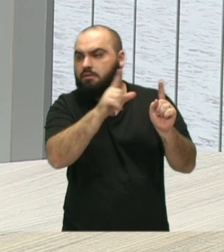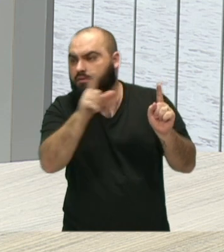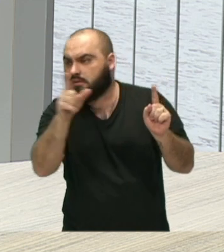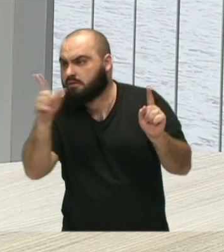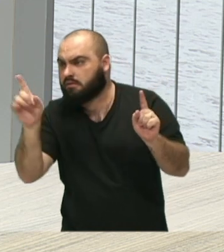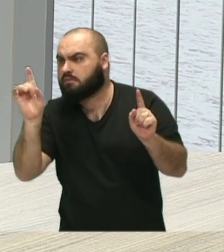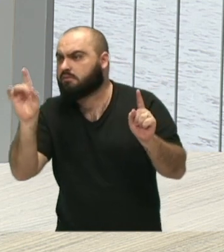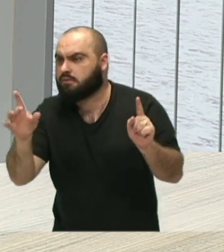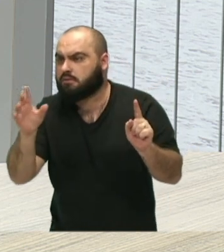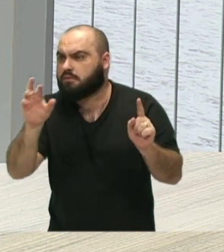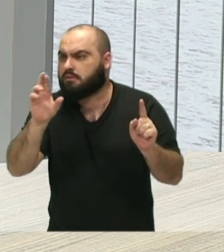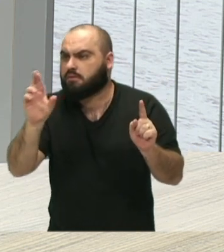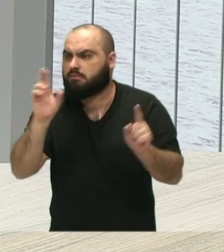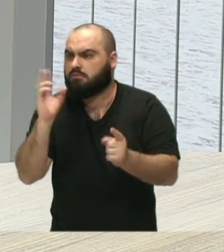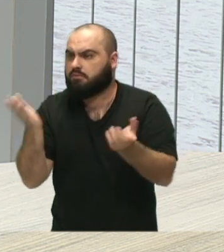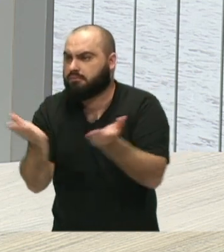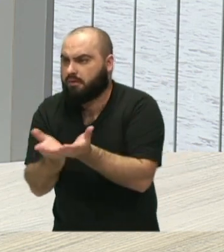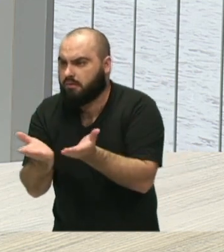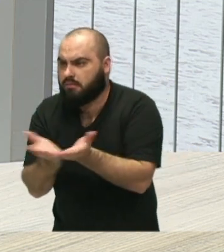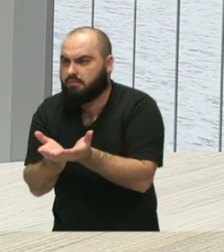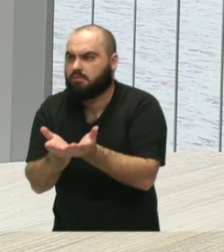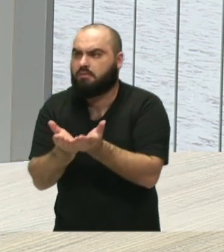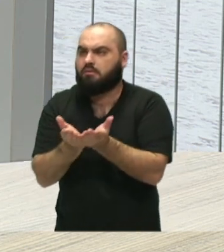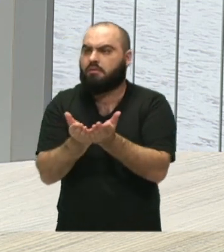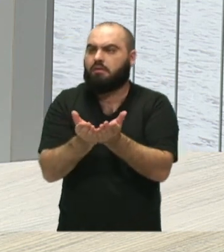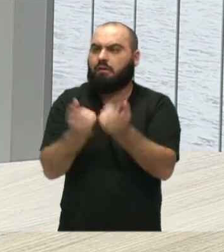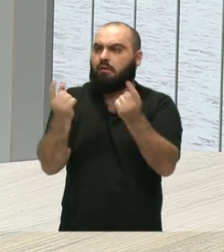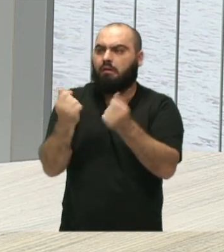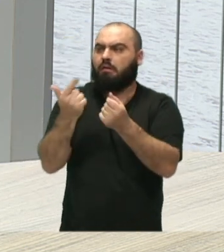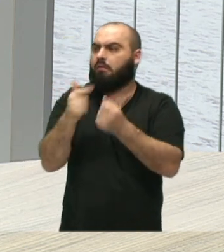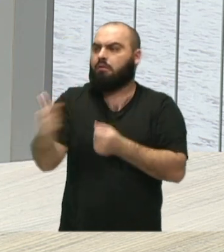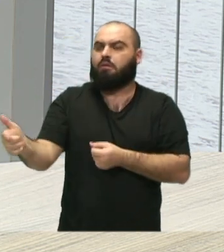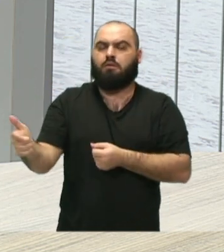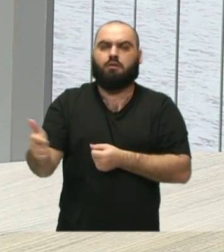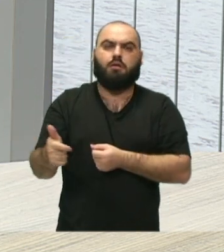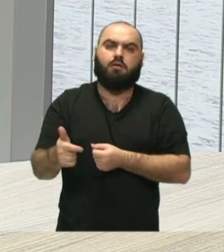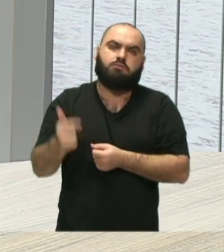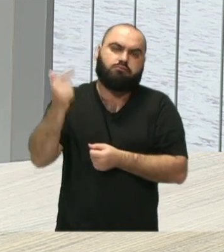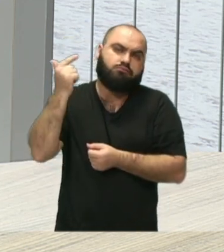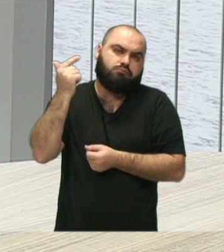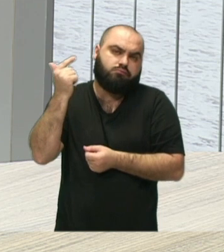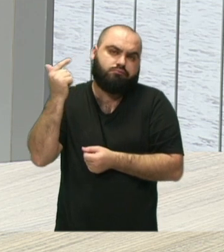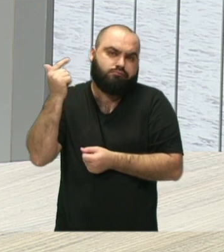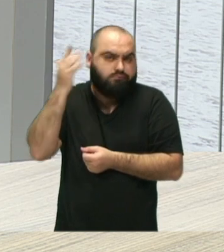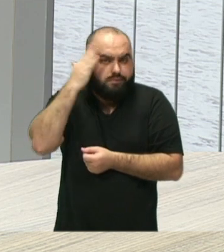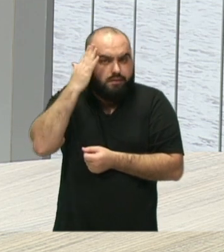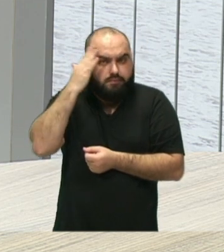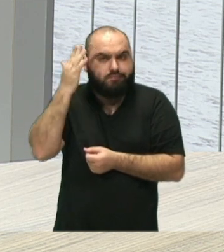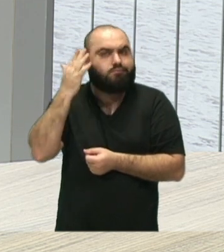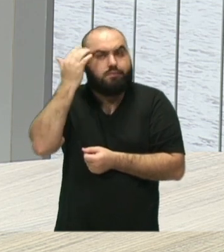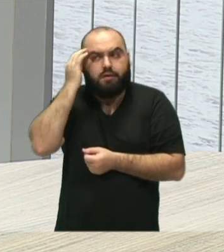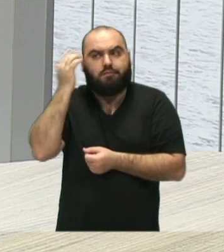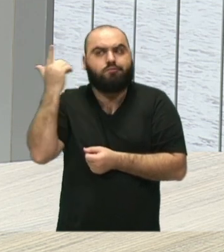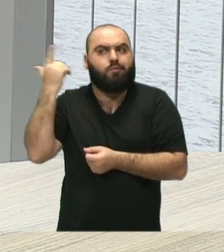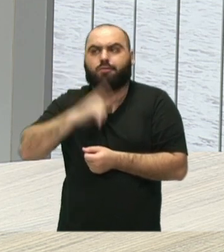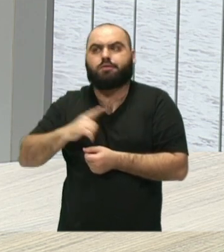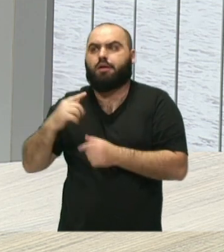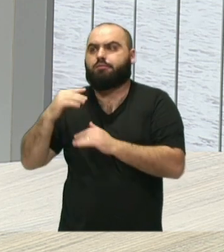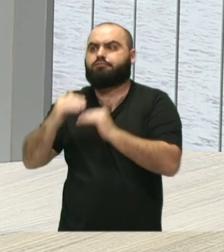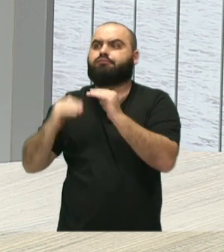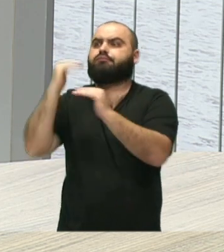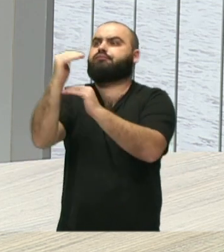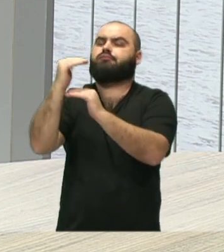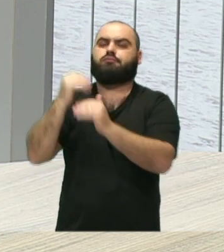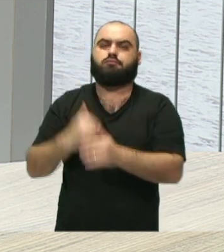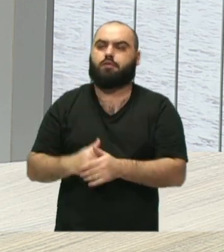realidade de pobreza e desfortúnio, né, você vai entender que você não consegue sair daquela realidade, você não tem outra perspectiva, o seu mundo